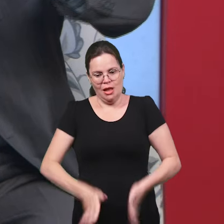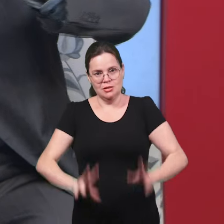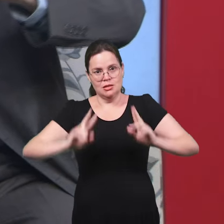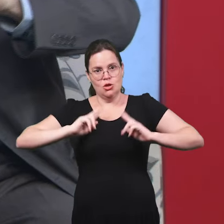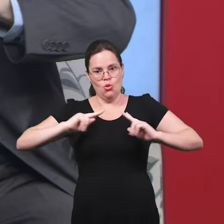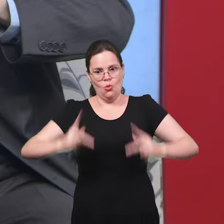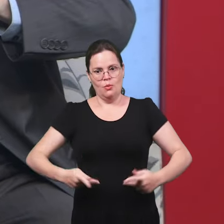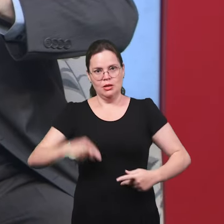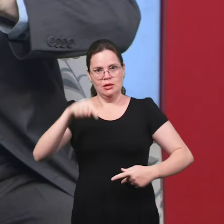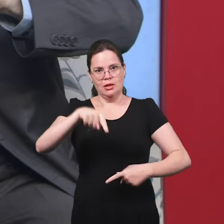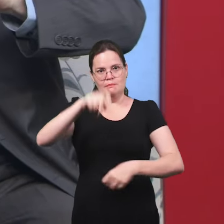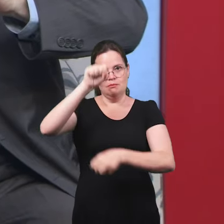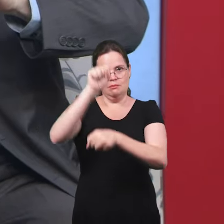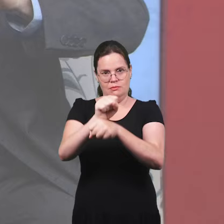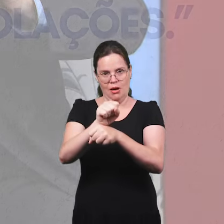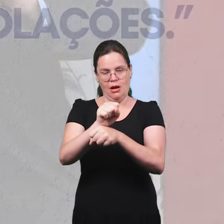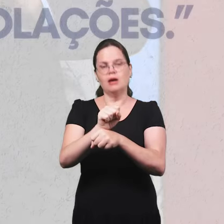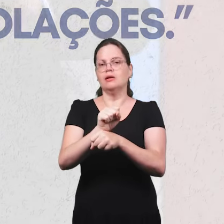dos irmãos.